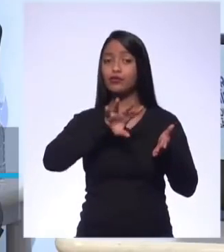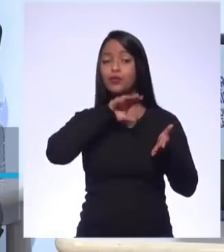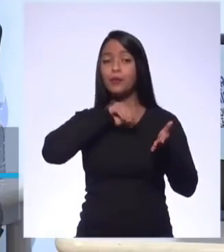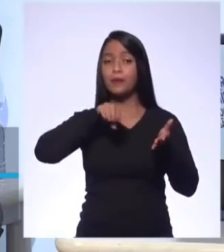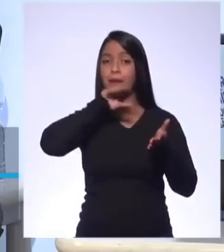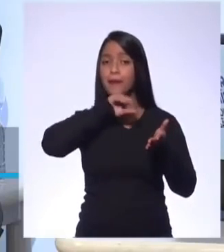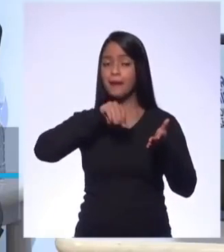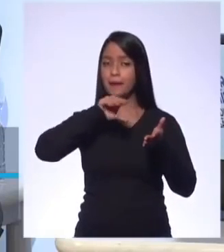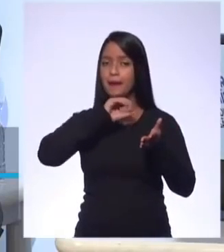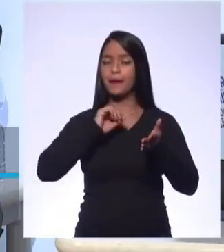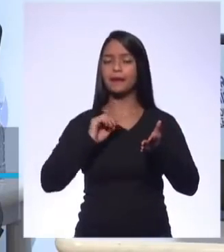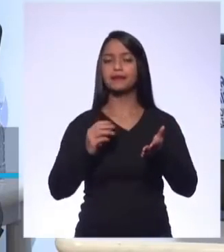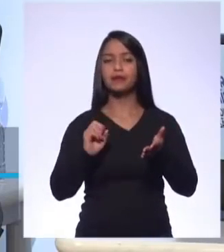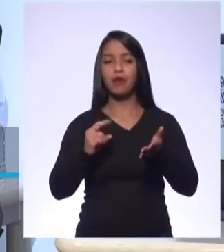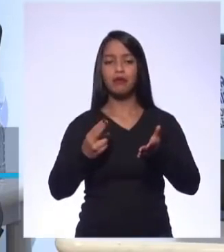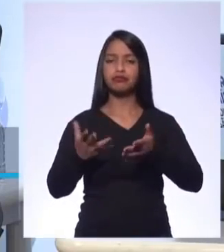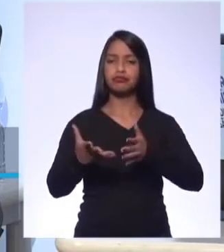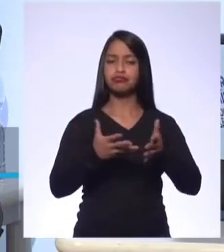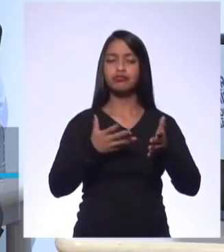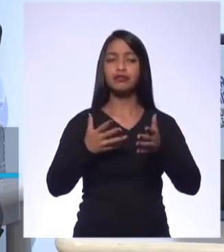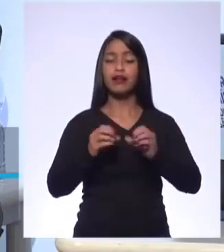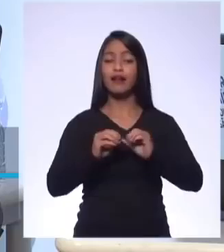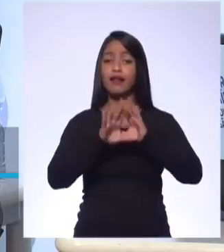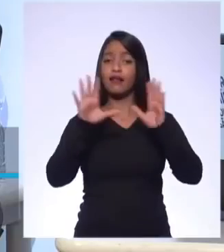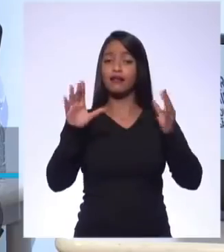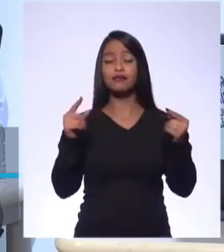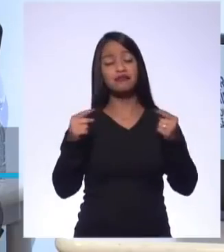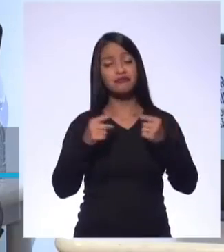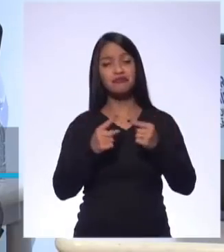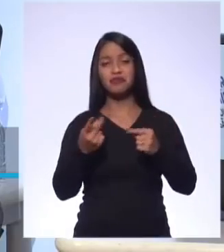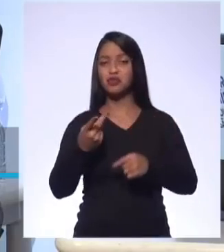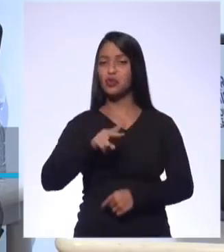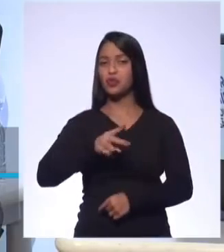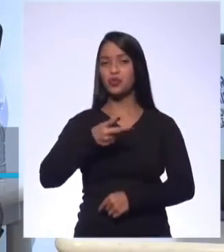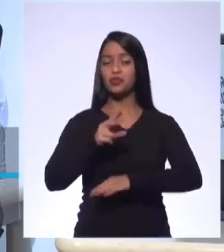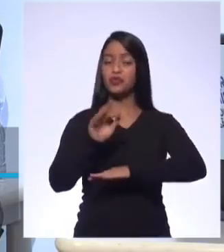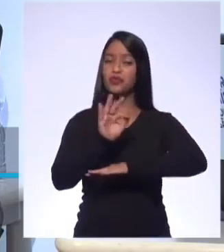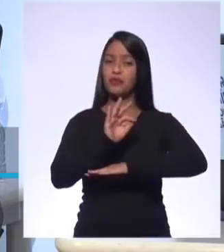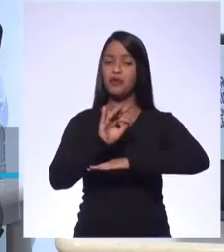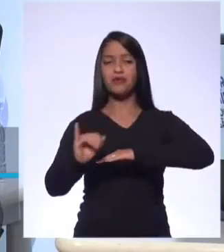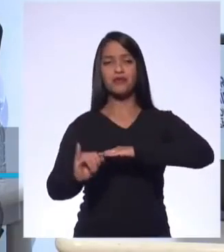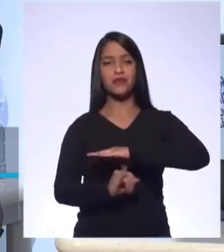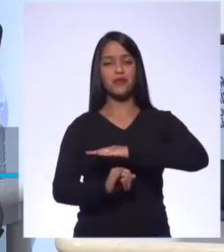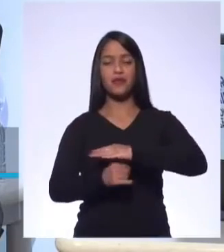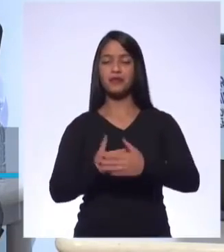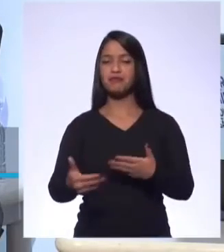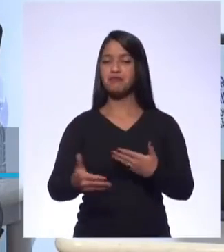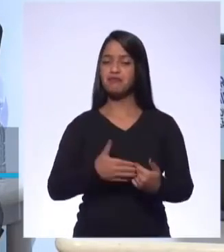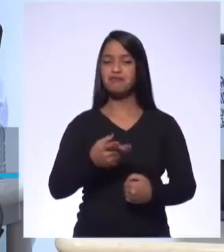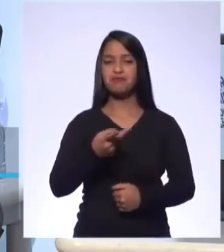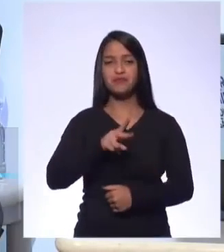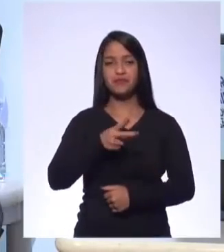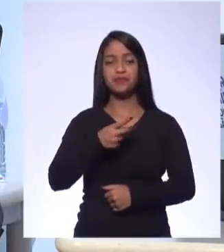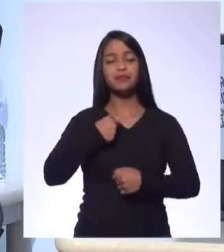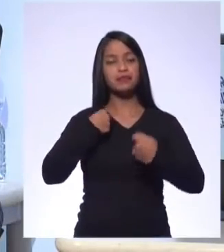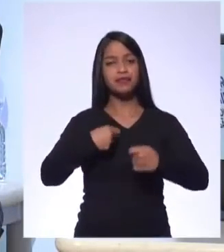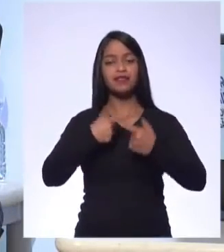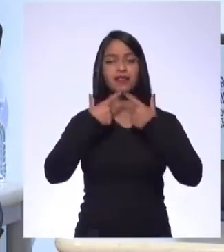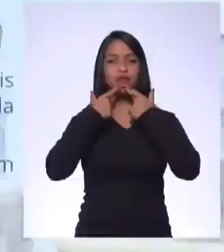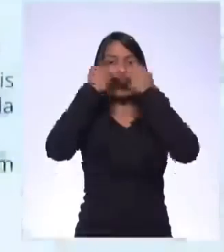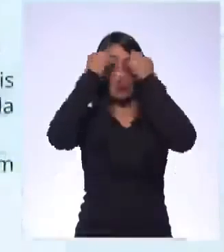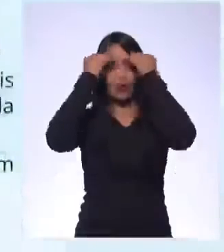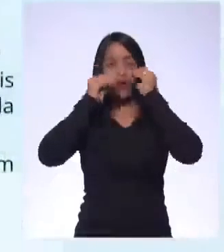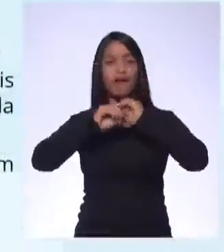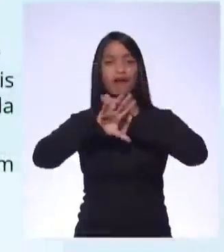pronunciar claro e objetivo, na verdade, pode ser para as duas, porque eu tenho que ter uma linguagem clara, sendo ela formal ou não.